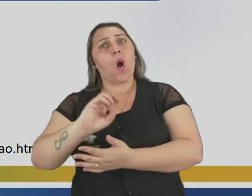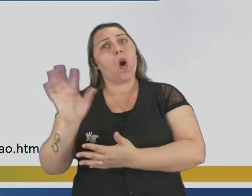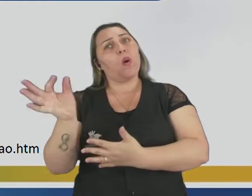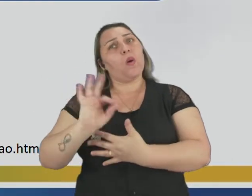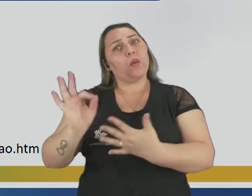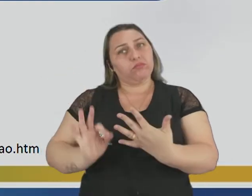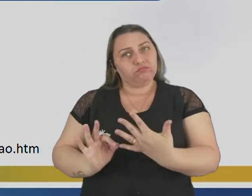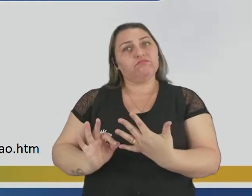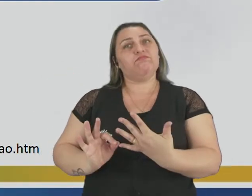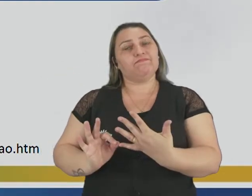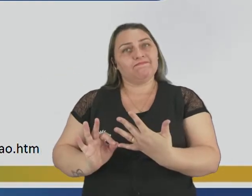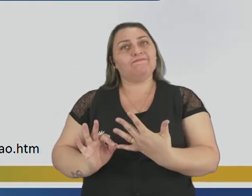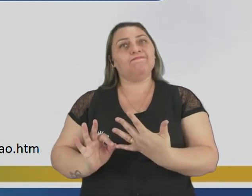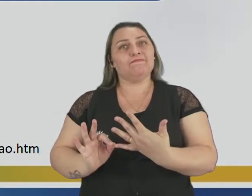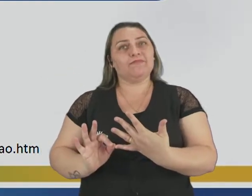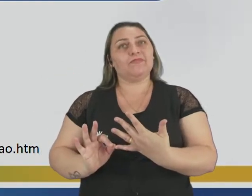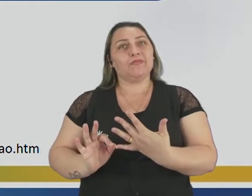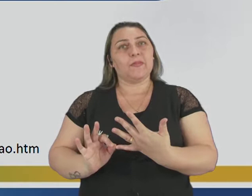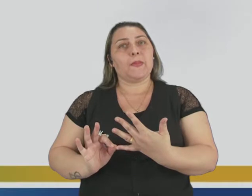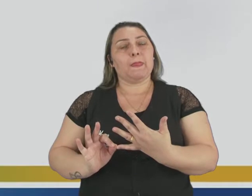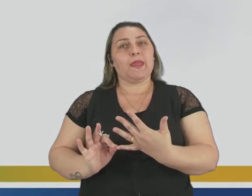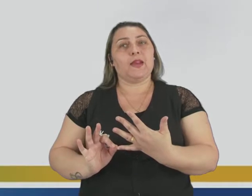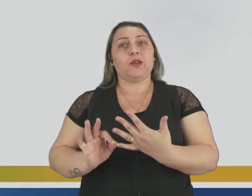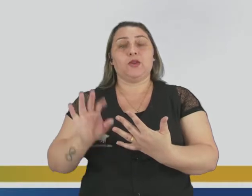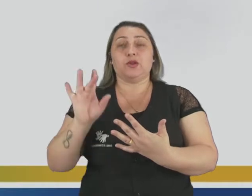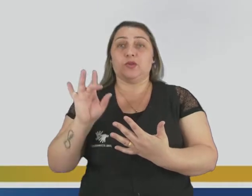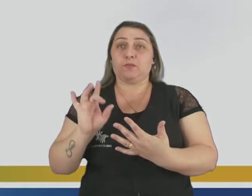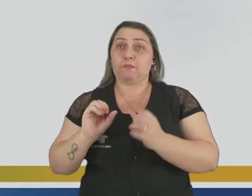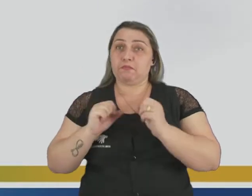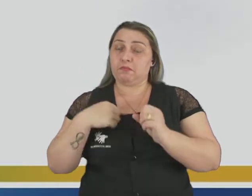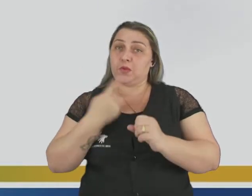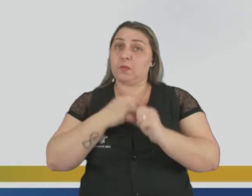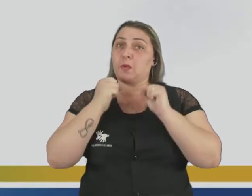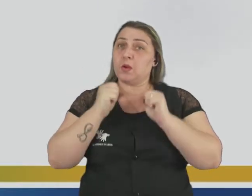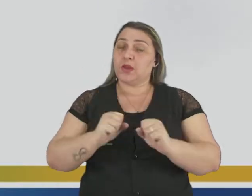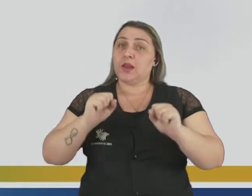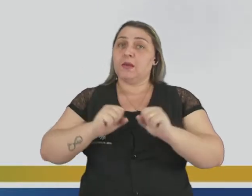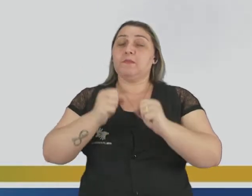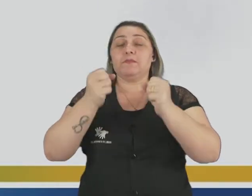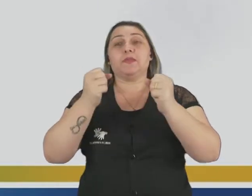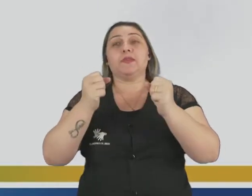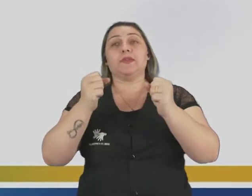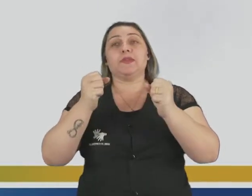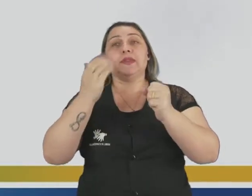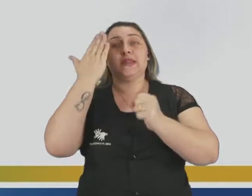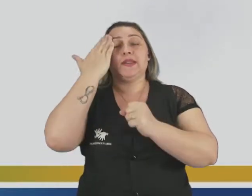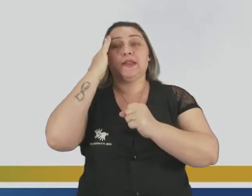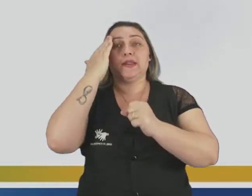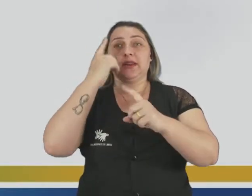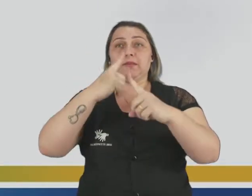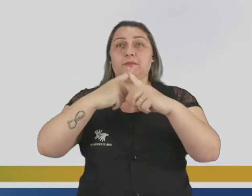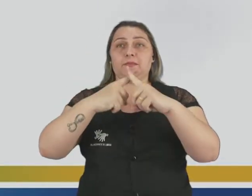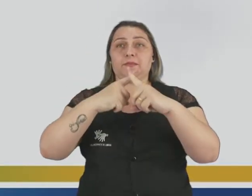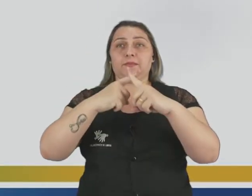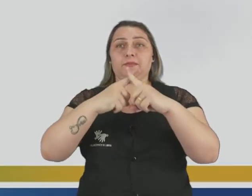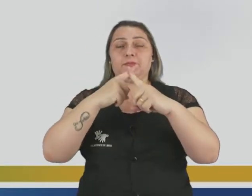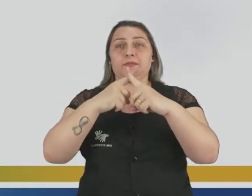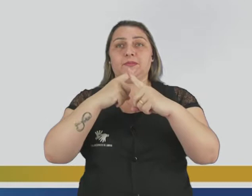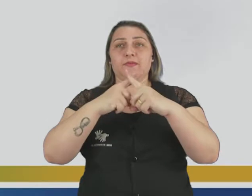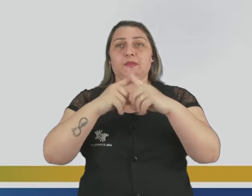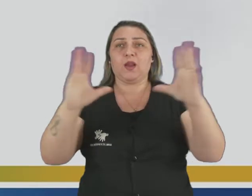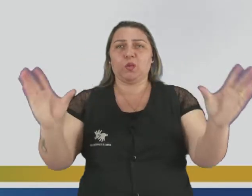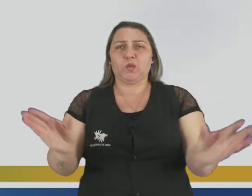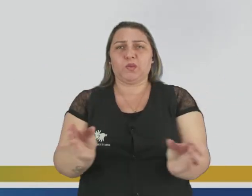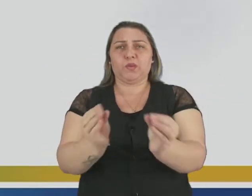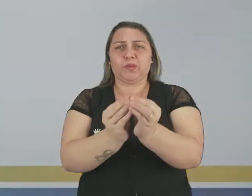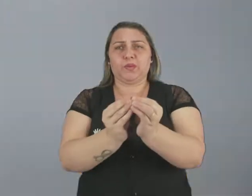de elementos. Isso só. Então, nós podemos concluir que a multiplicação é a junção